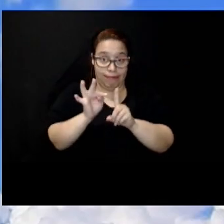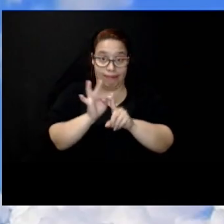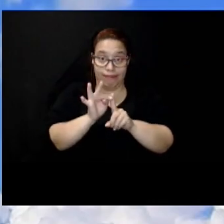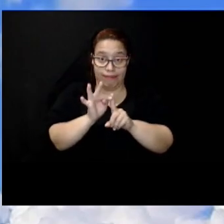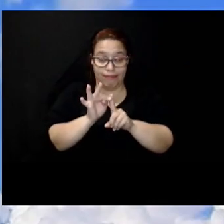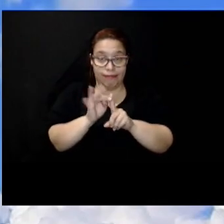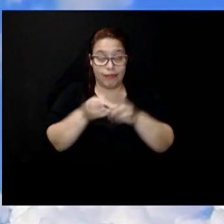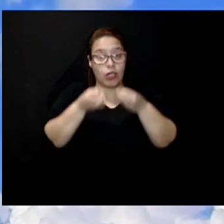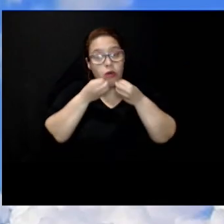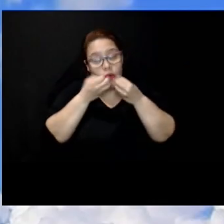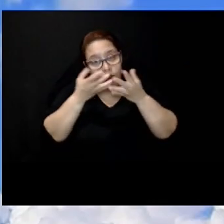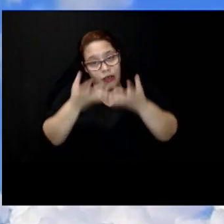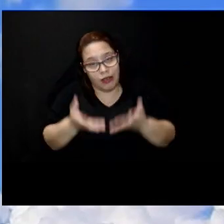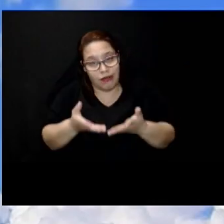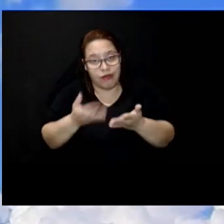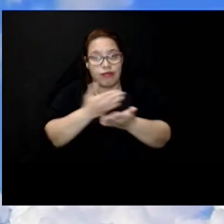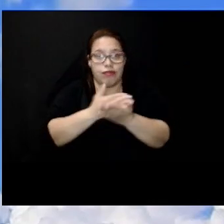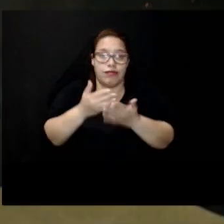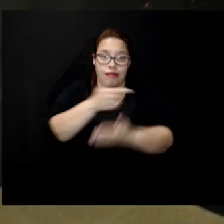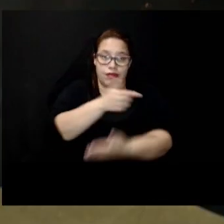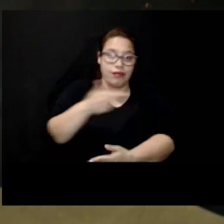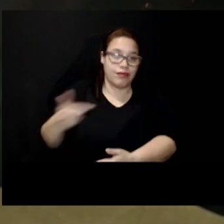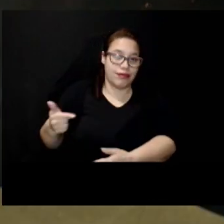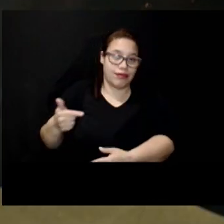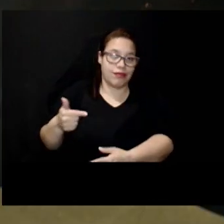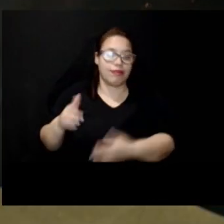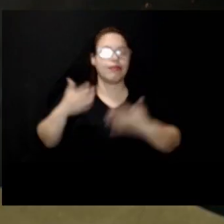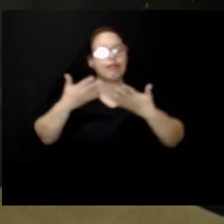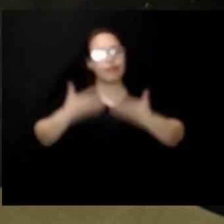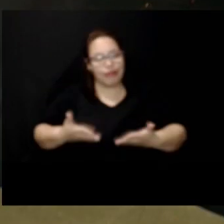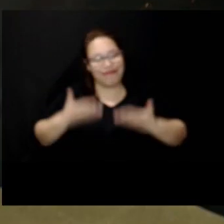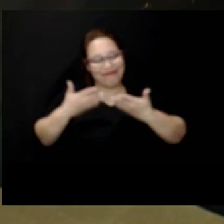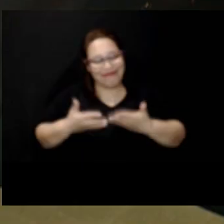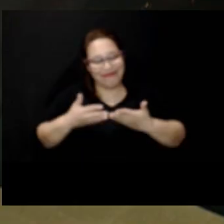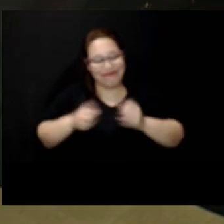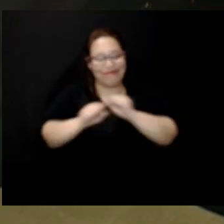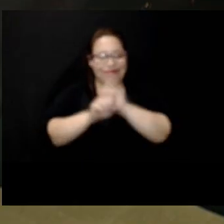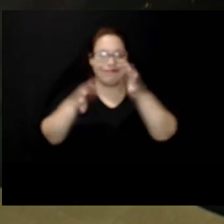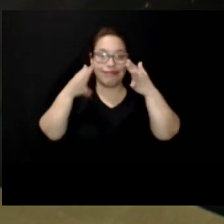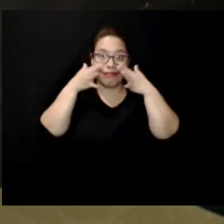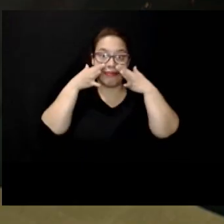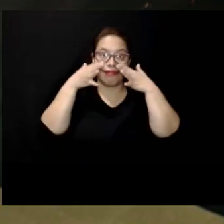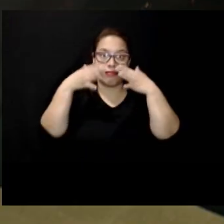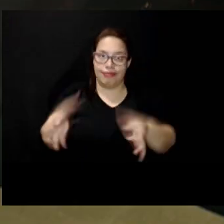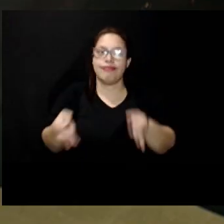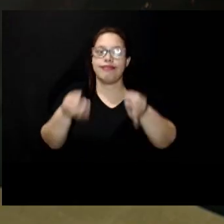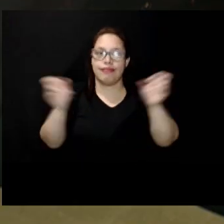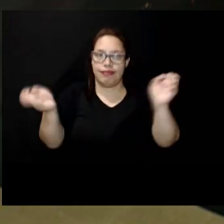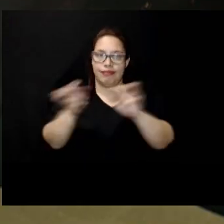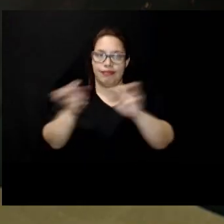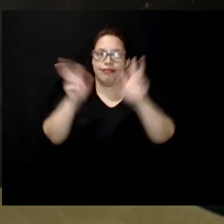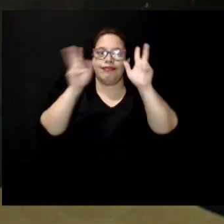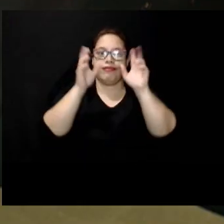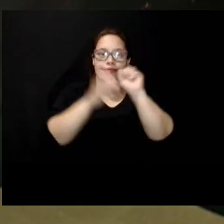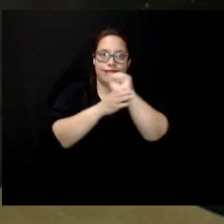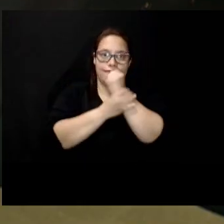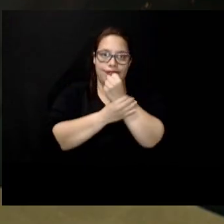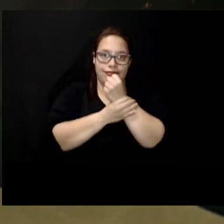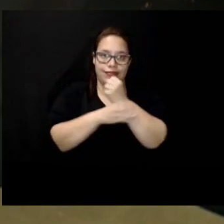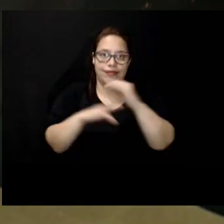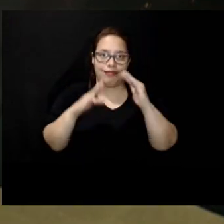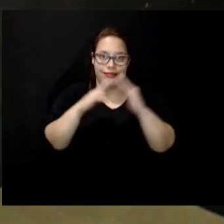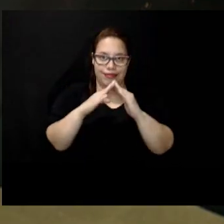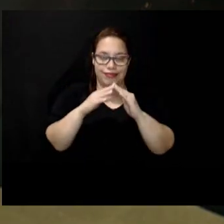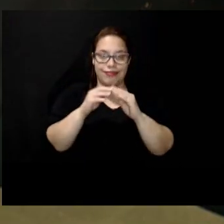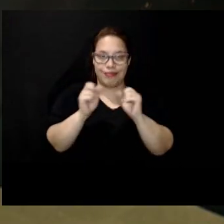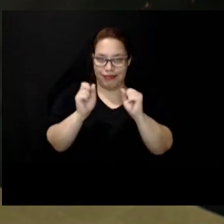pedida é começar esta semana com leveza e, claro, com atenção redobrada para a segurança aí na sua casa, viu? Hoje